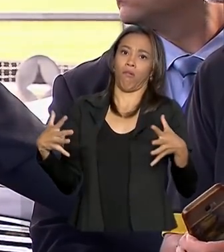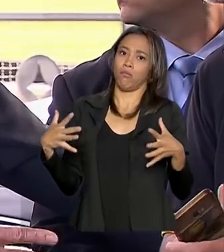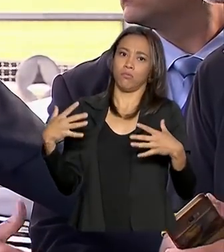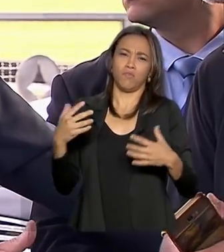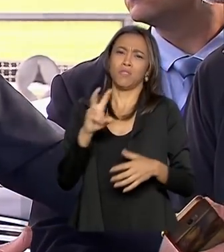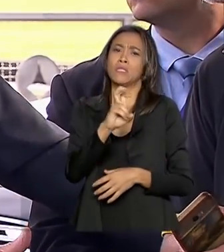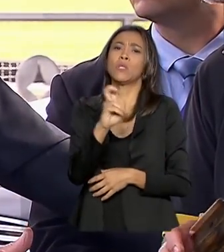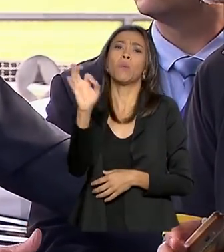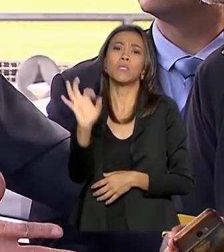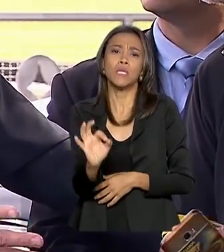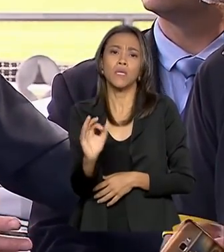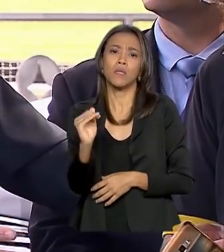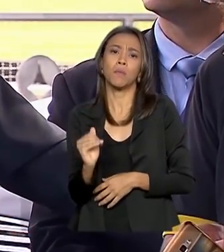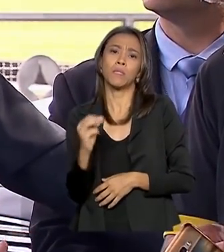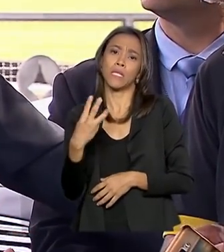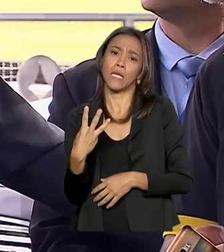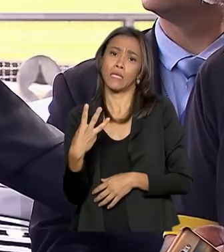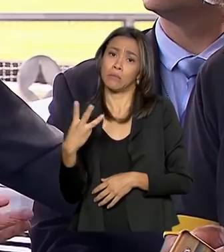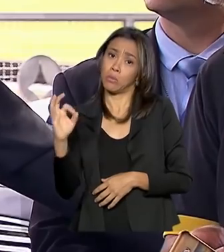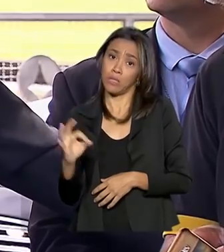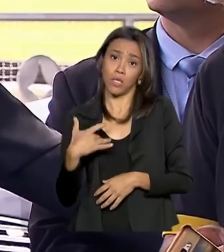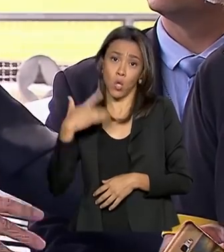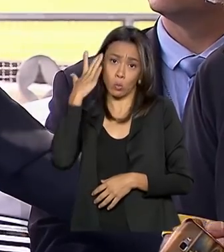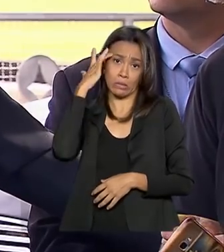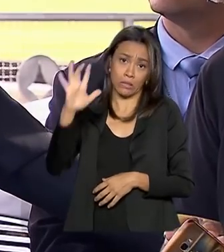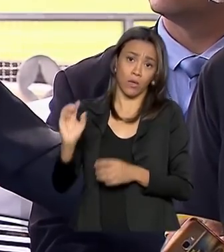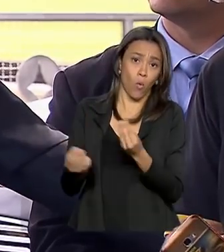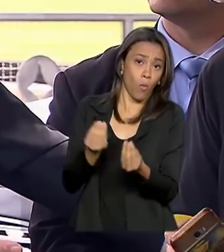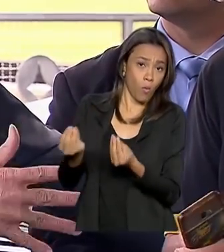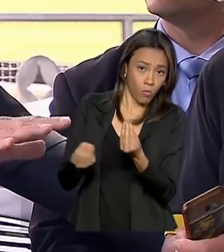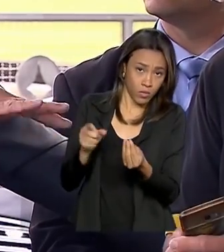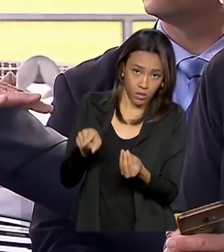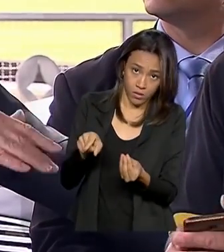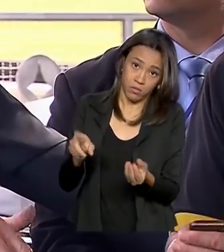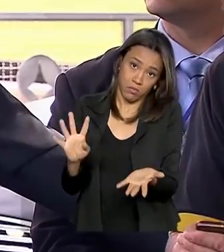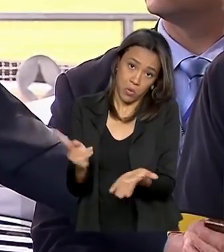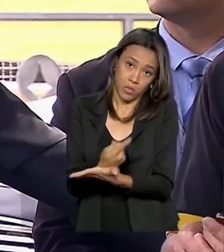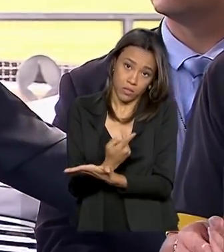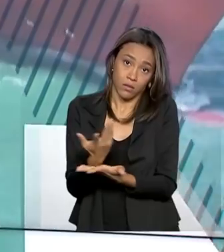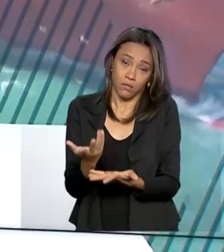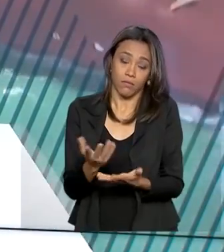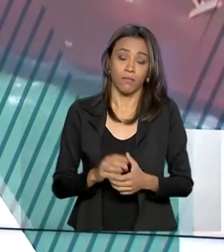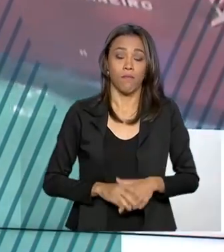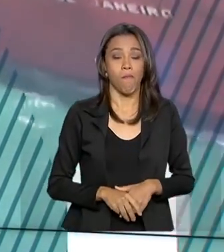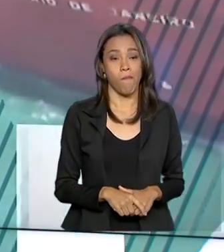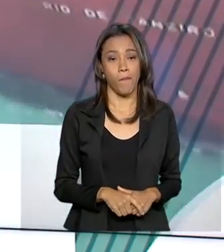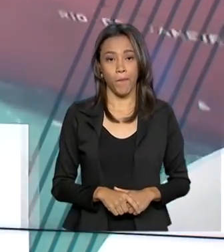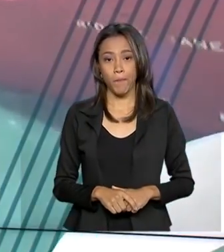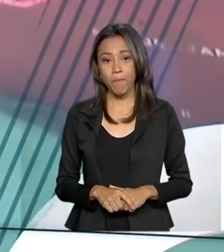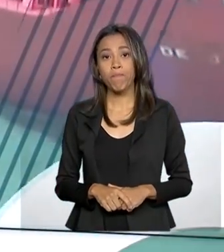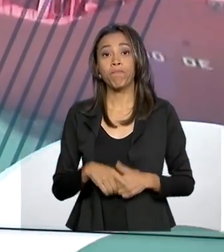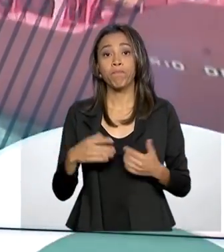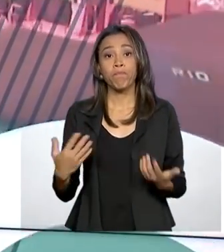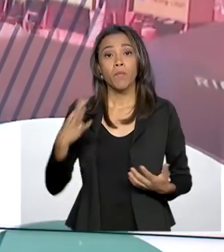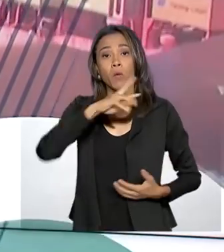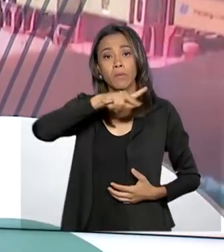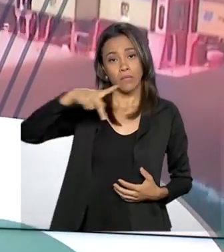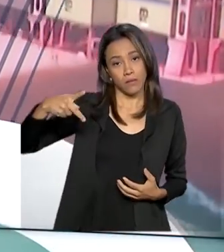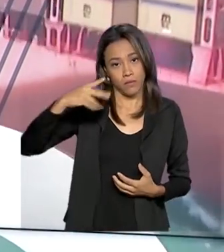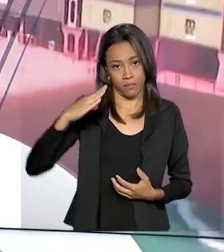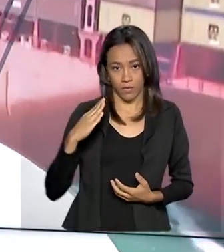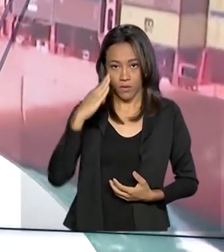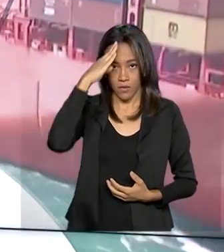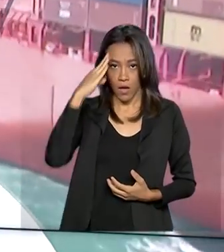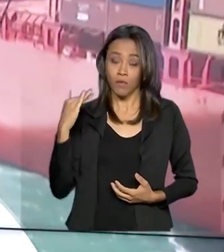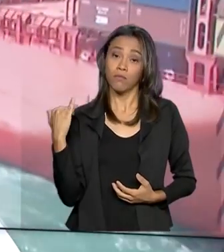5%, passou para 3,5%, não sei quanto é que está hoje a diferença em relação ao nosso ataque. Mas a tendência é estabilizar. E o presidente Jair Bolsonaro